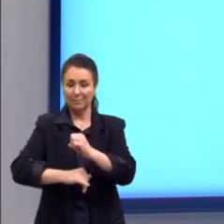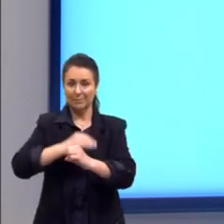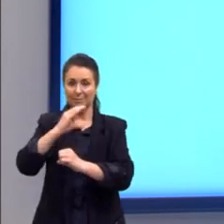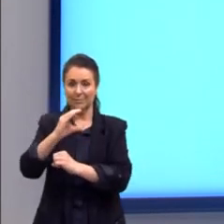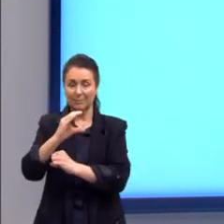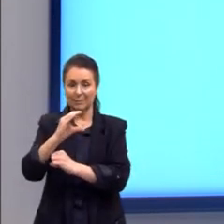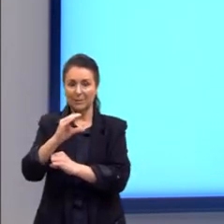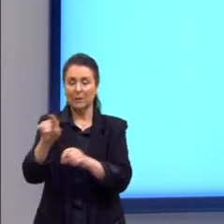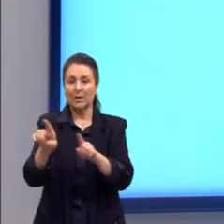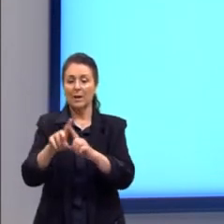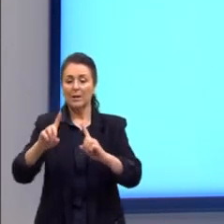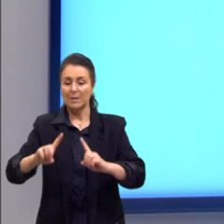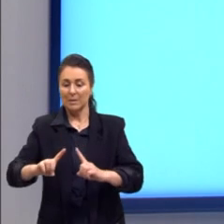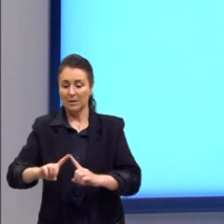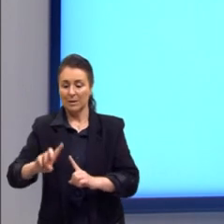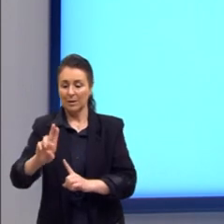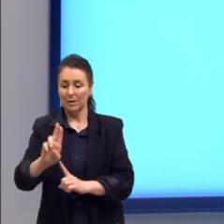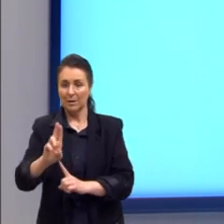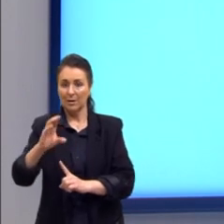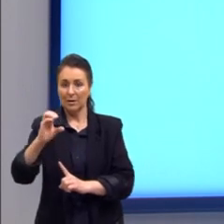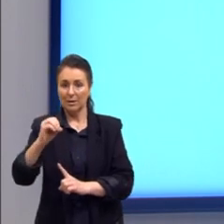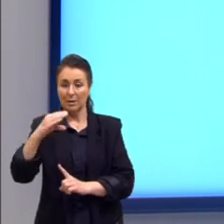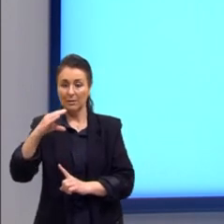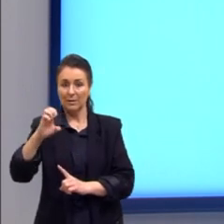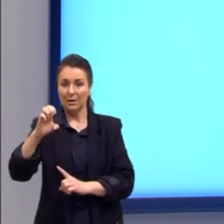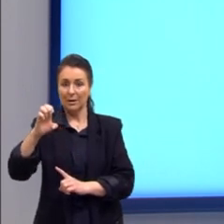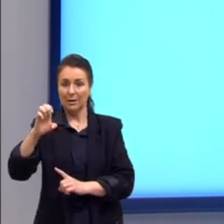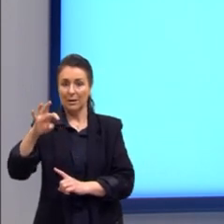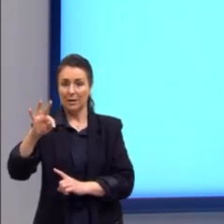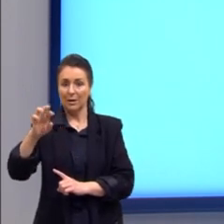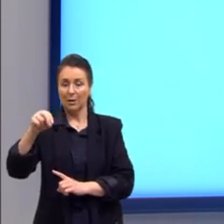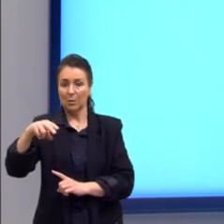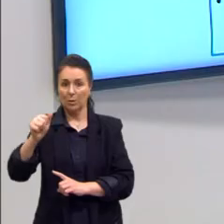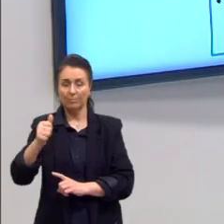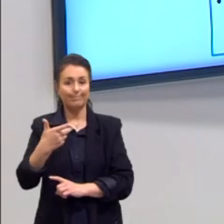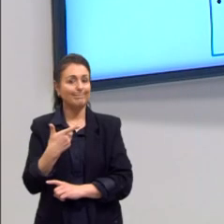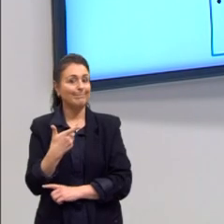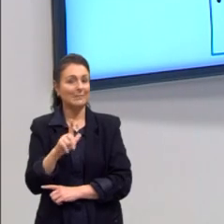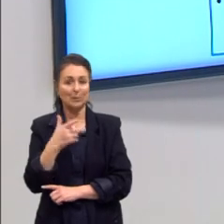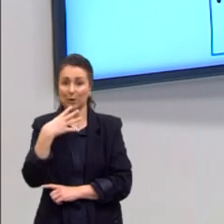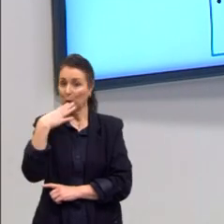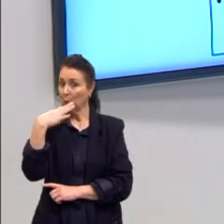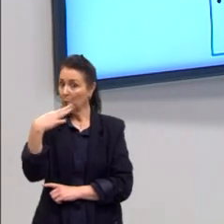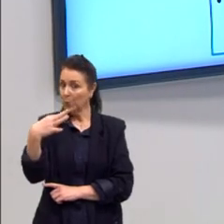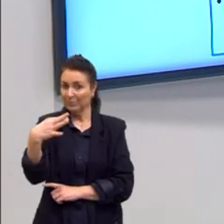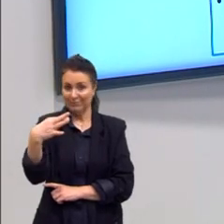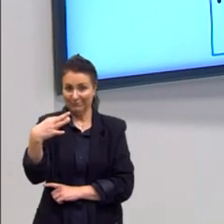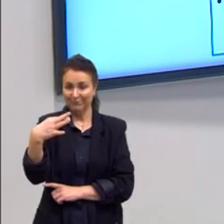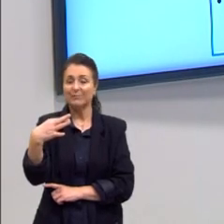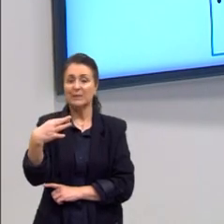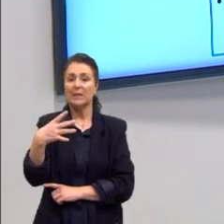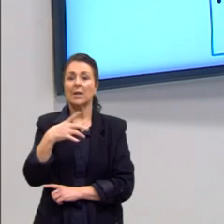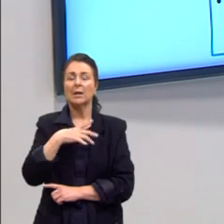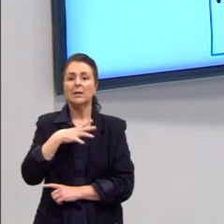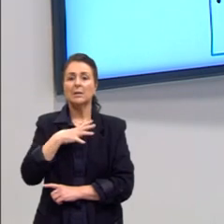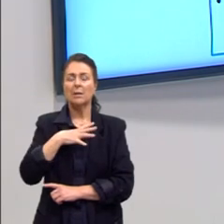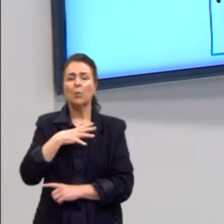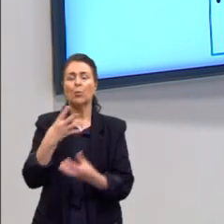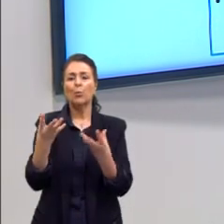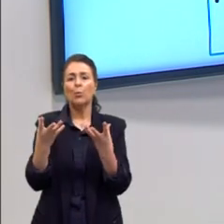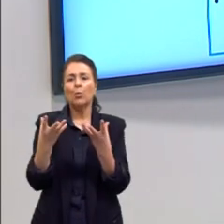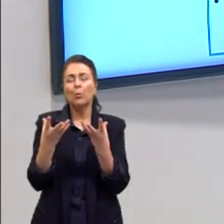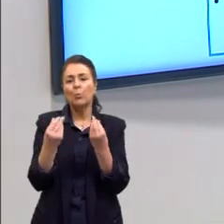certo acetona salvassem as propriedades de serem elas são incolores a propriedade física incolor são extremamente voláteis